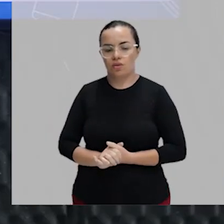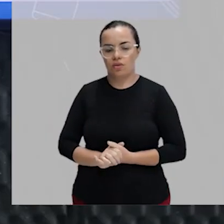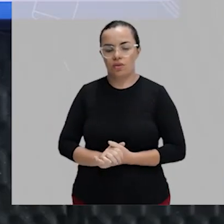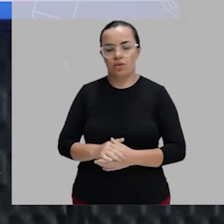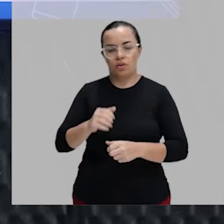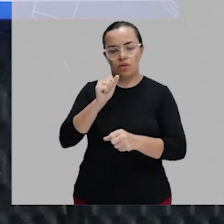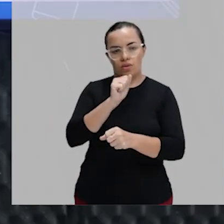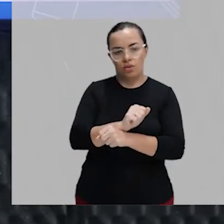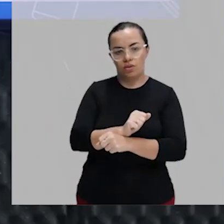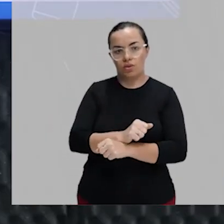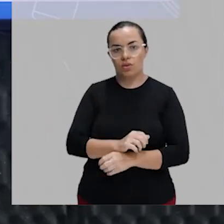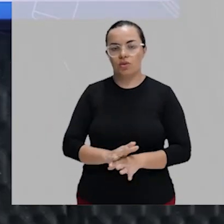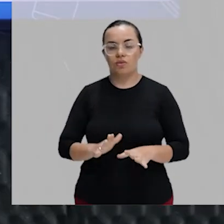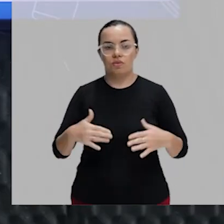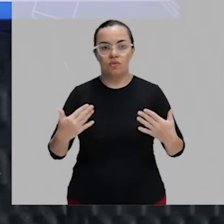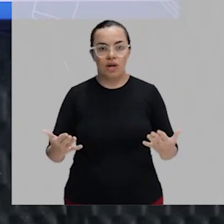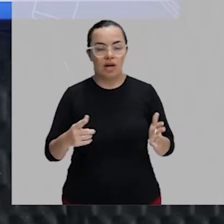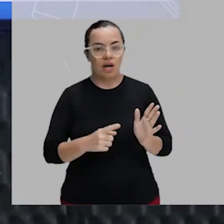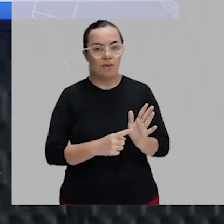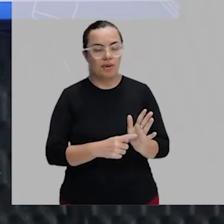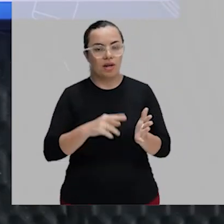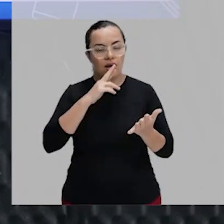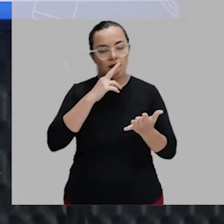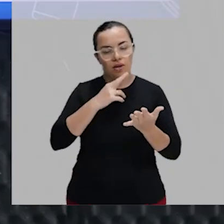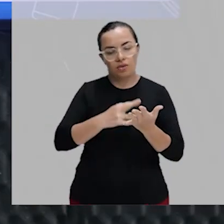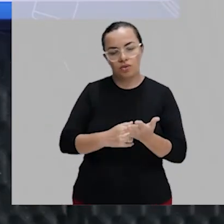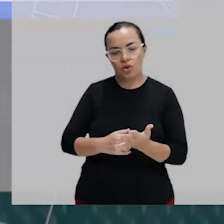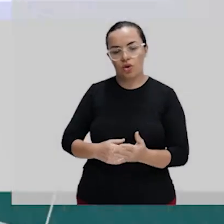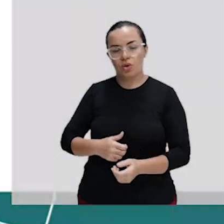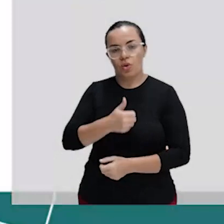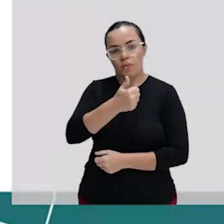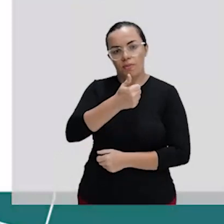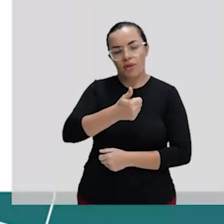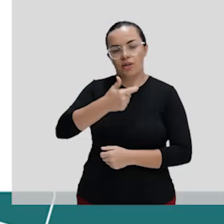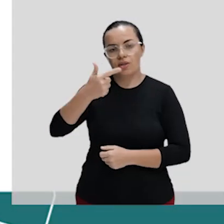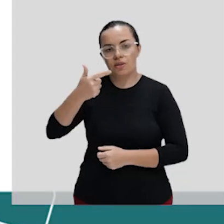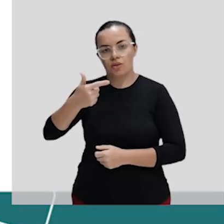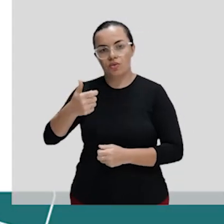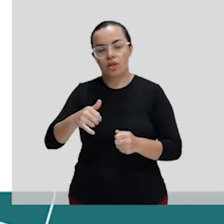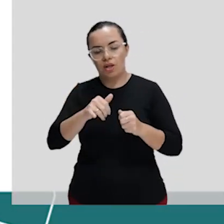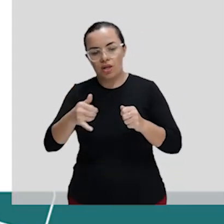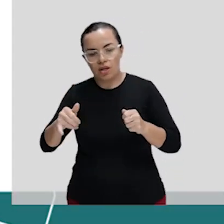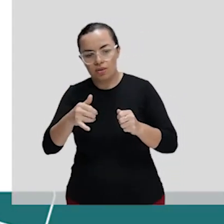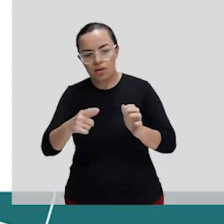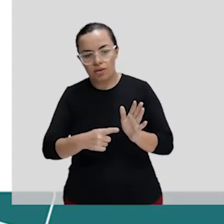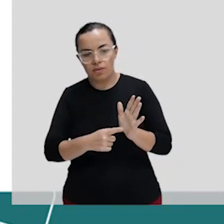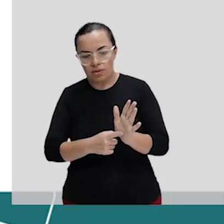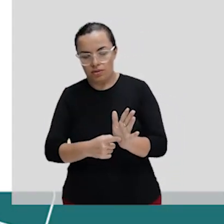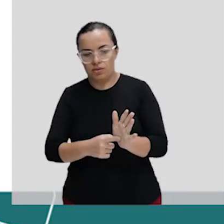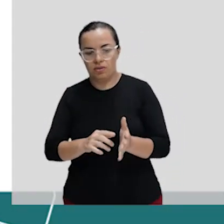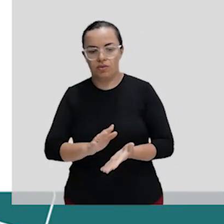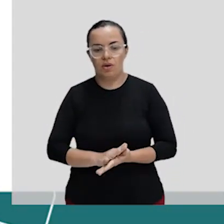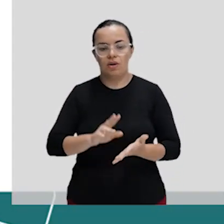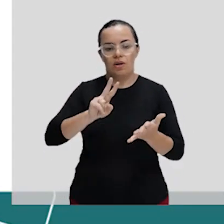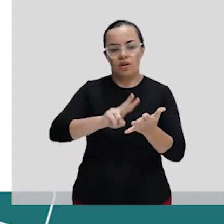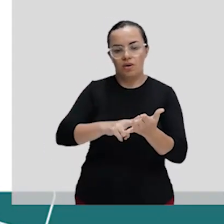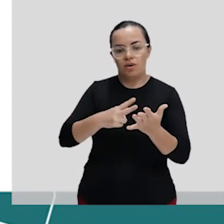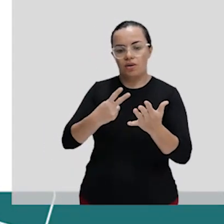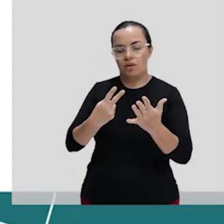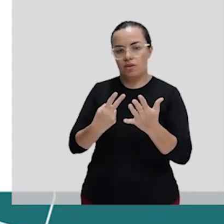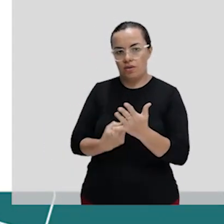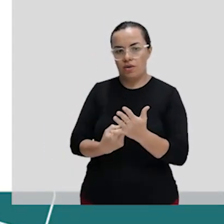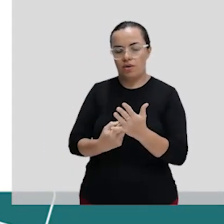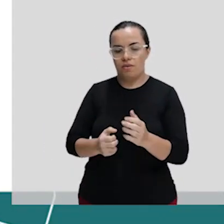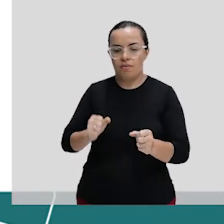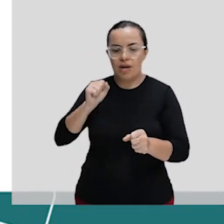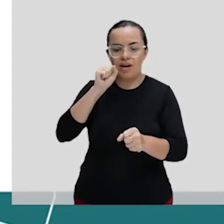segundo aminoácido. Então, resumindo isso tudo, pessoal, a alternativa vai ser o quê? Letra D. A tradução será